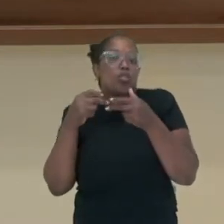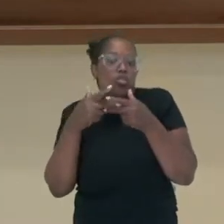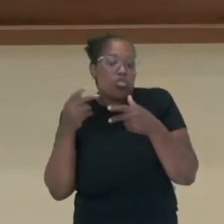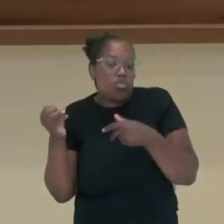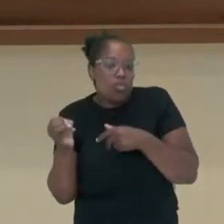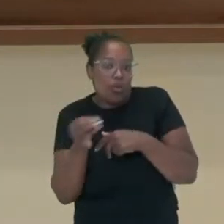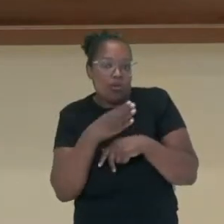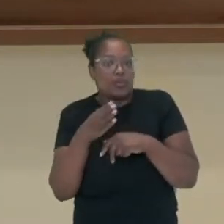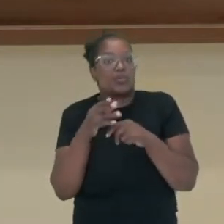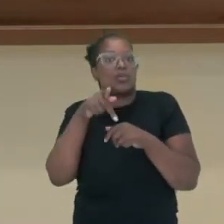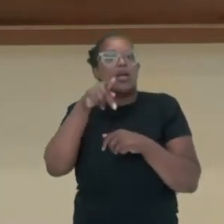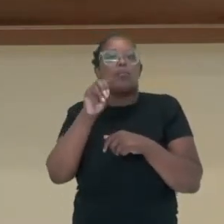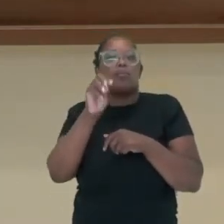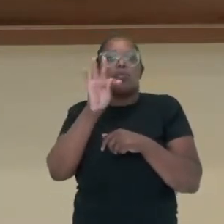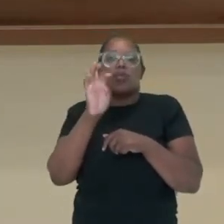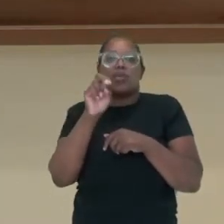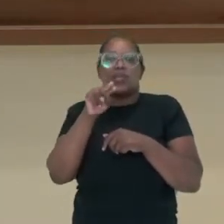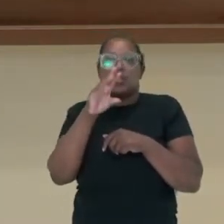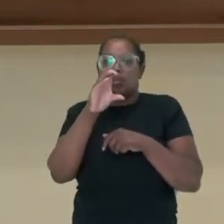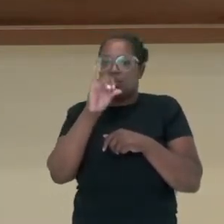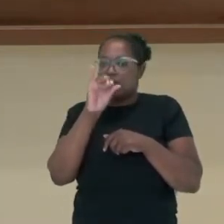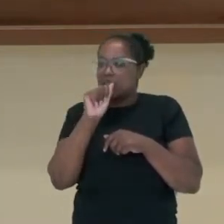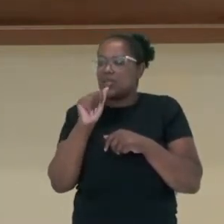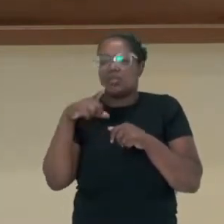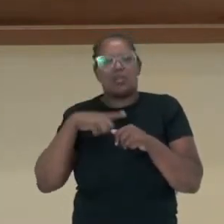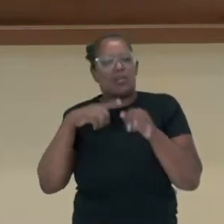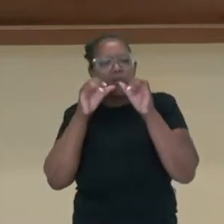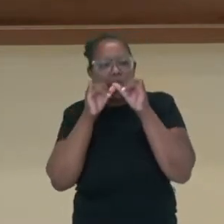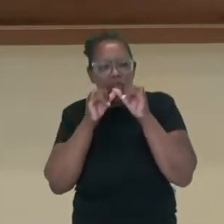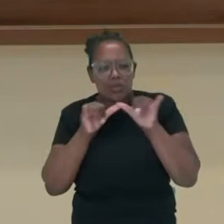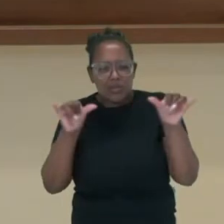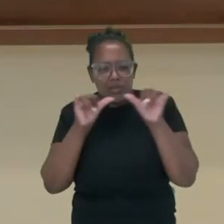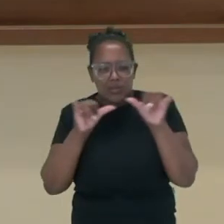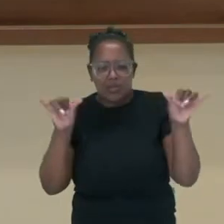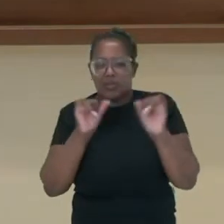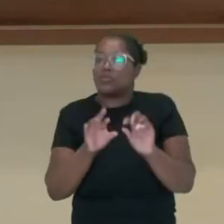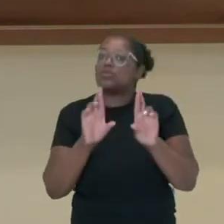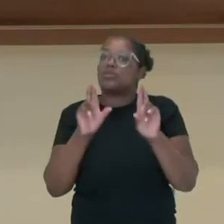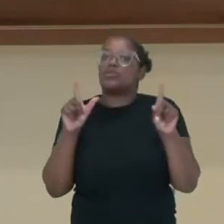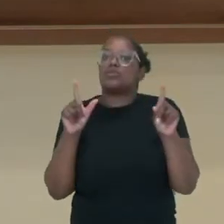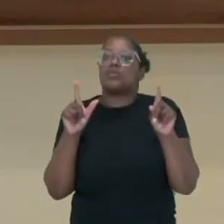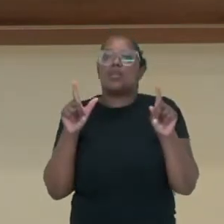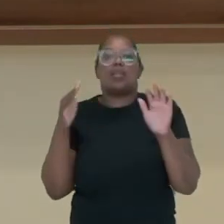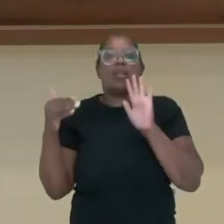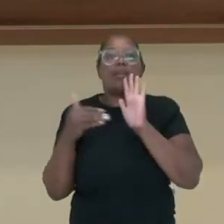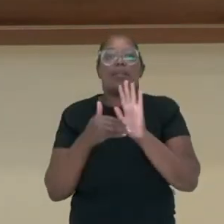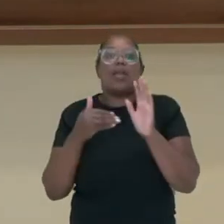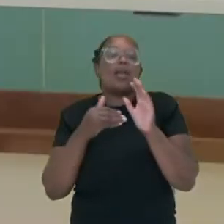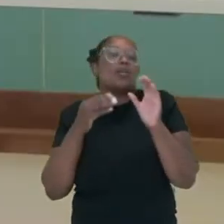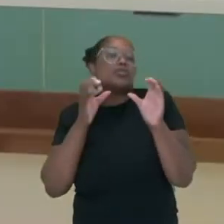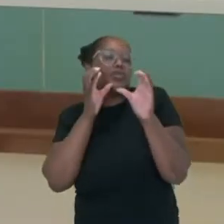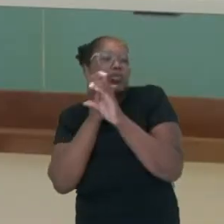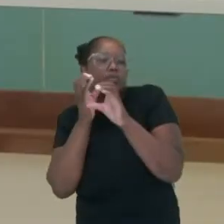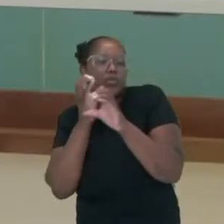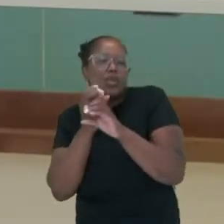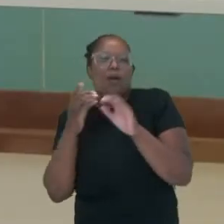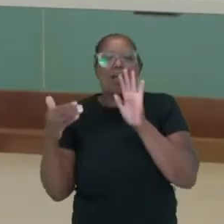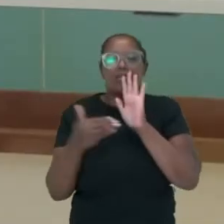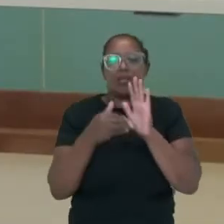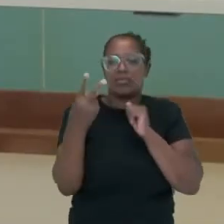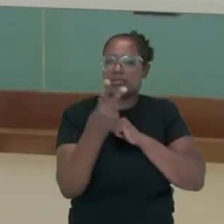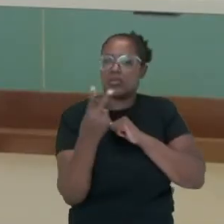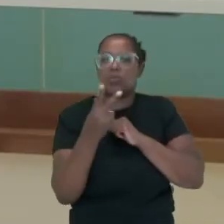potências, elas começam a transitar um discurso diferente do até então discutido. Até a Segunda Guerra Mundial,